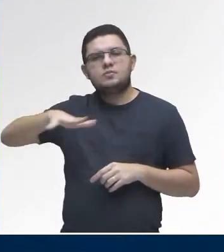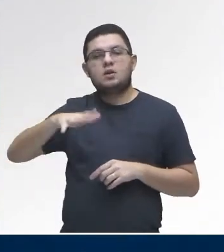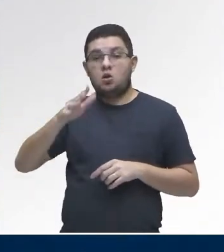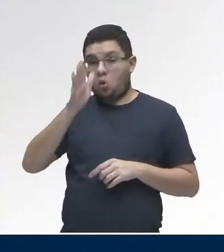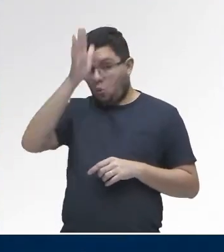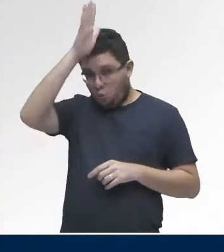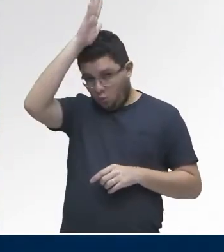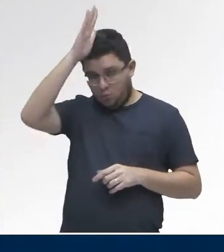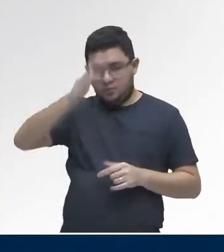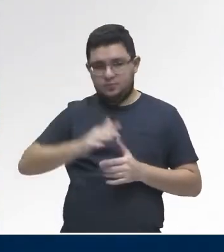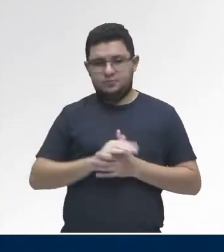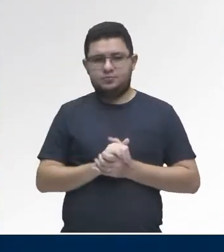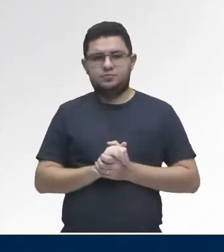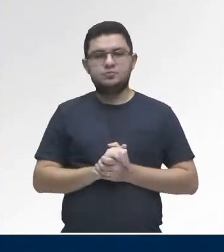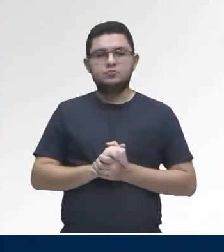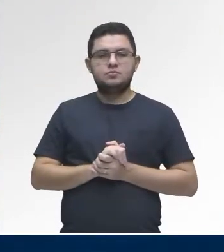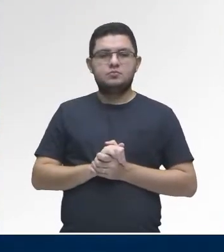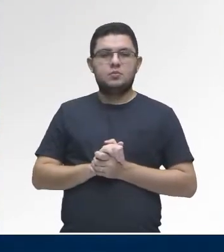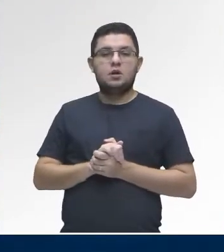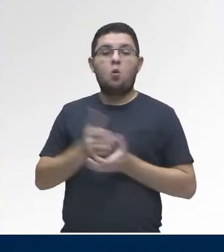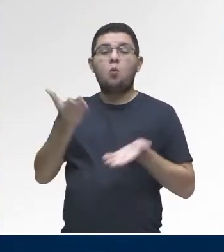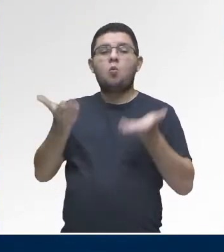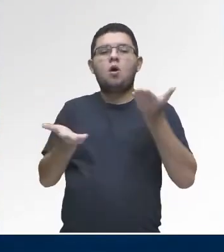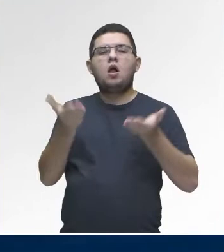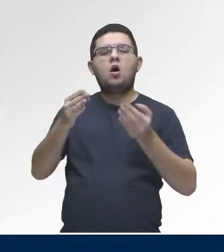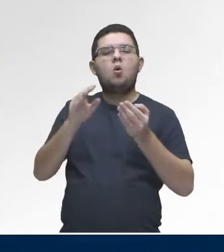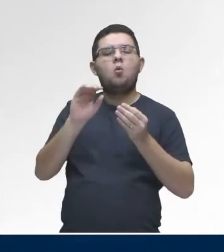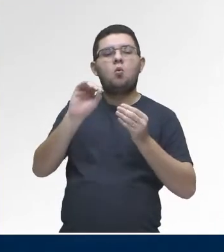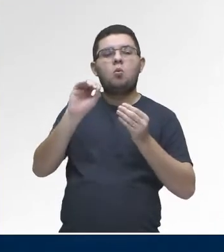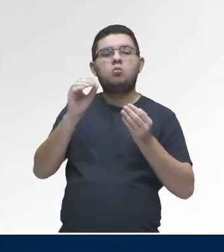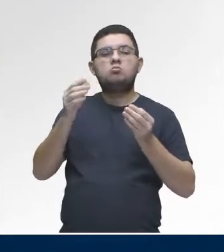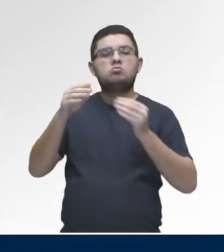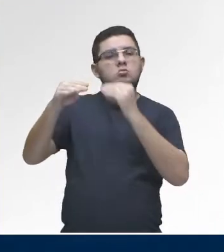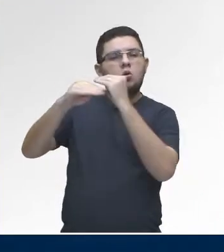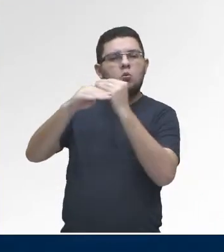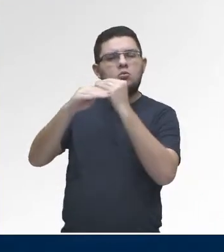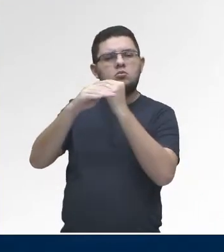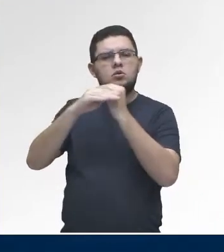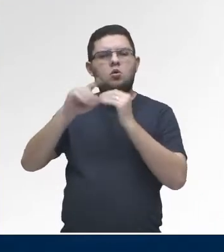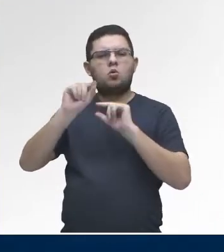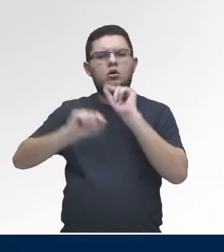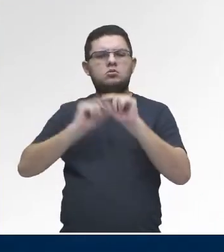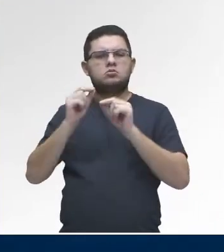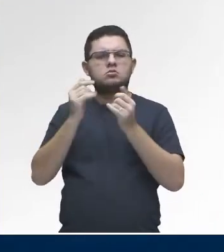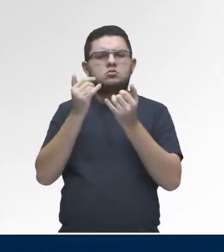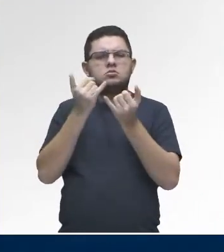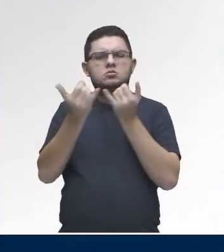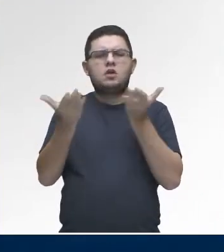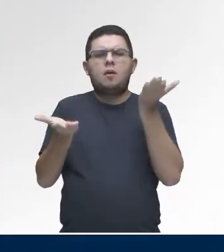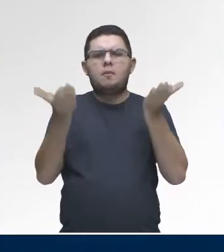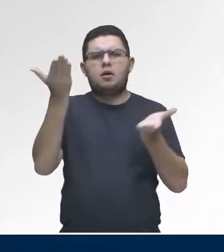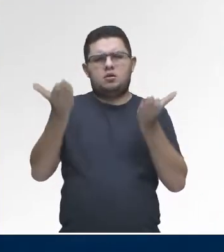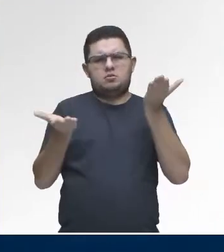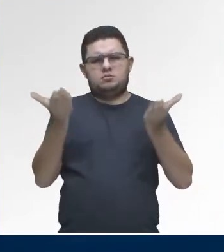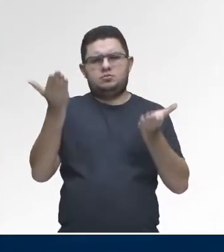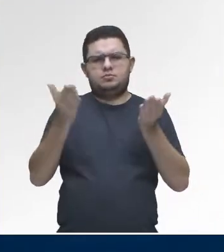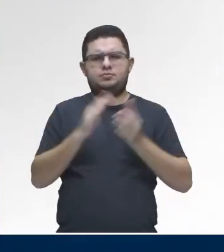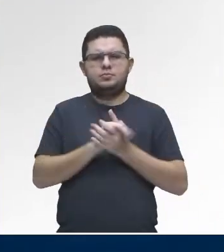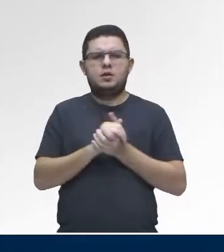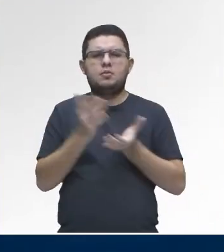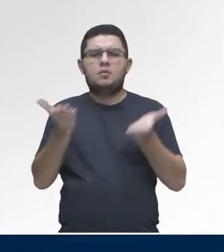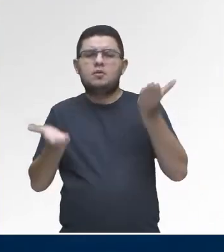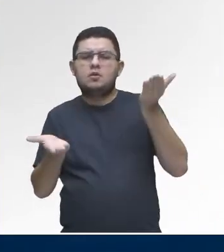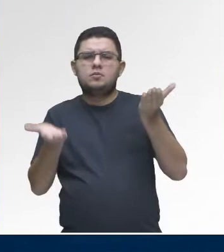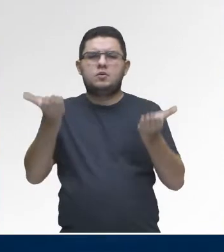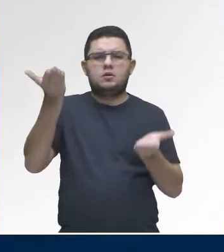ou pesar, lembramos de uma balança. Mas o que a balança tem a ver com uma equação? Para que a balança fique em equilíbrio, é preciso